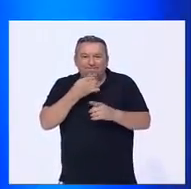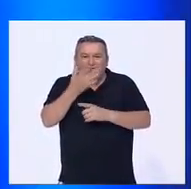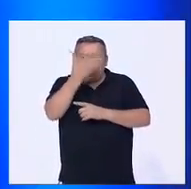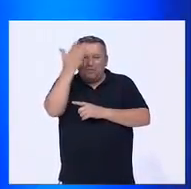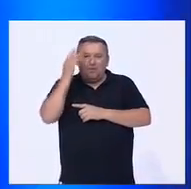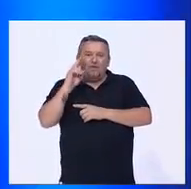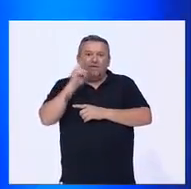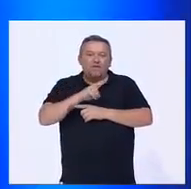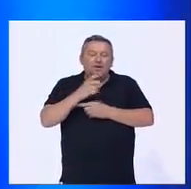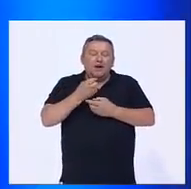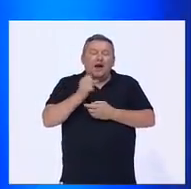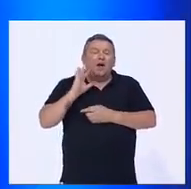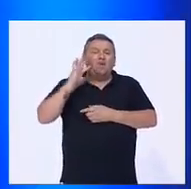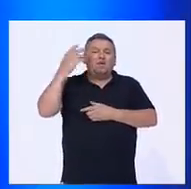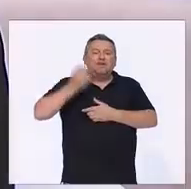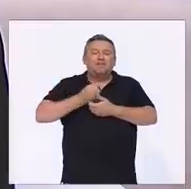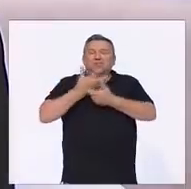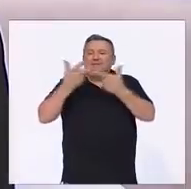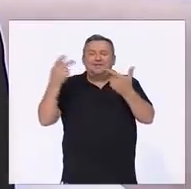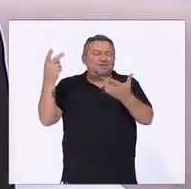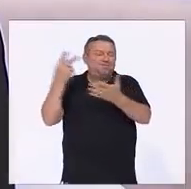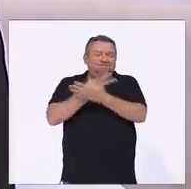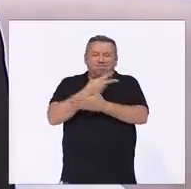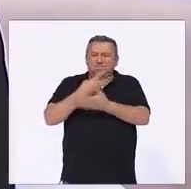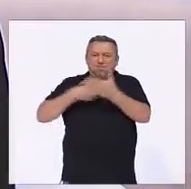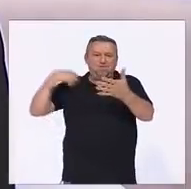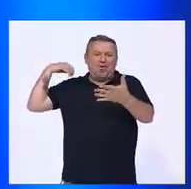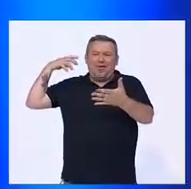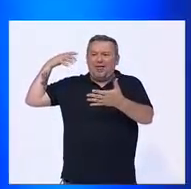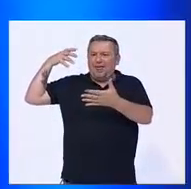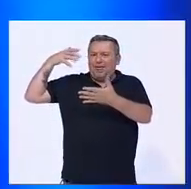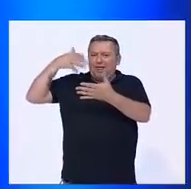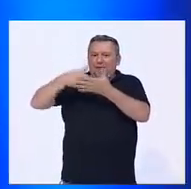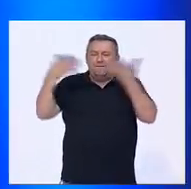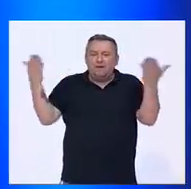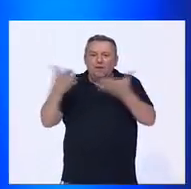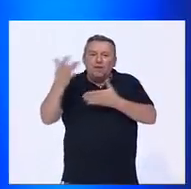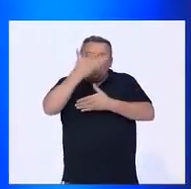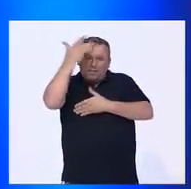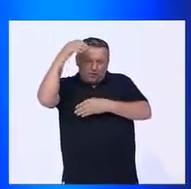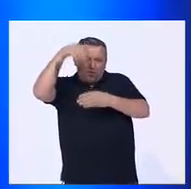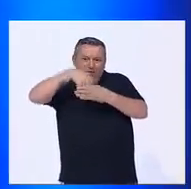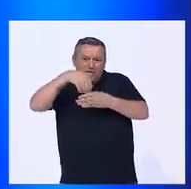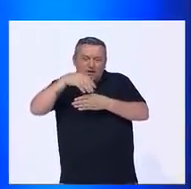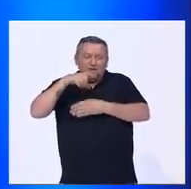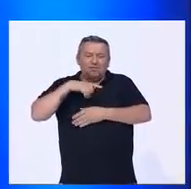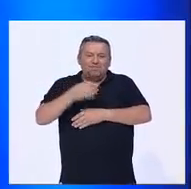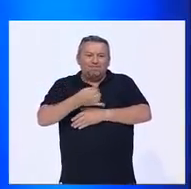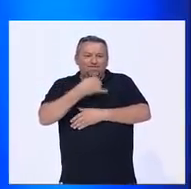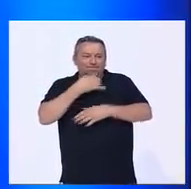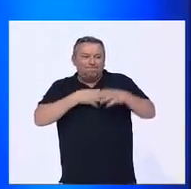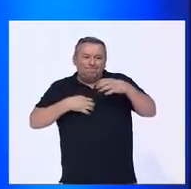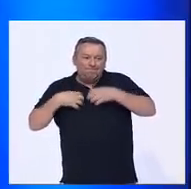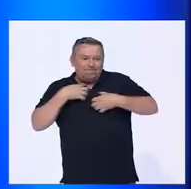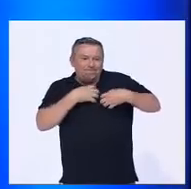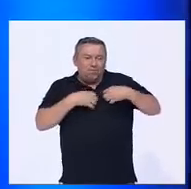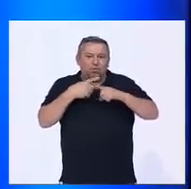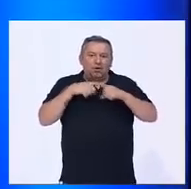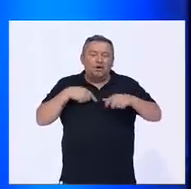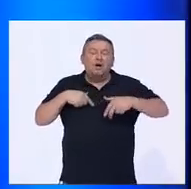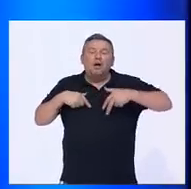tantos episódios negativos que envolveram os parlamentares, os políticos, né, o Congresso Nacional, ou, né, a questão da